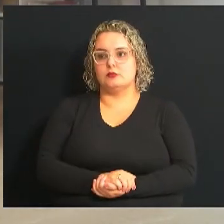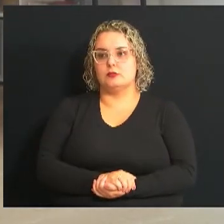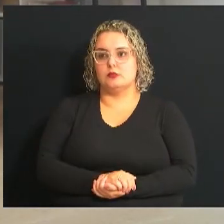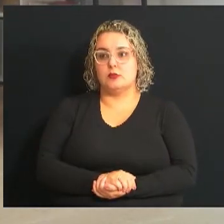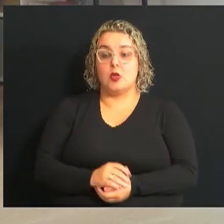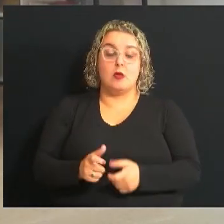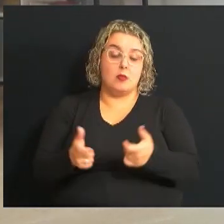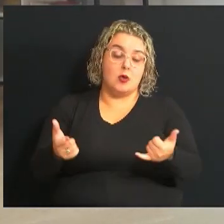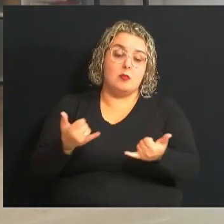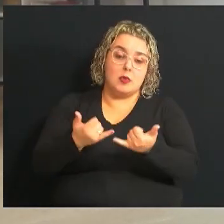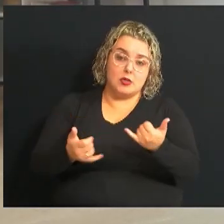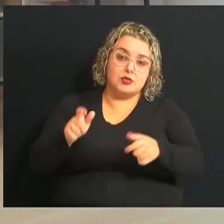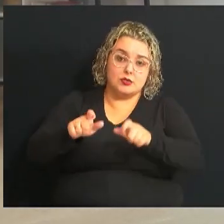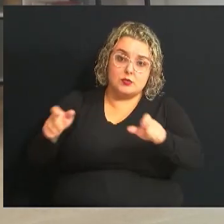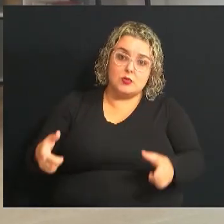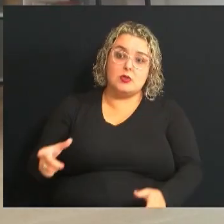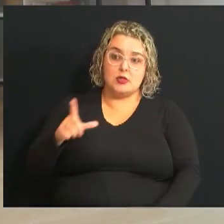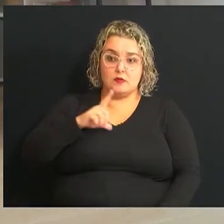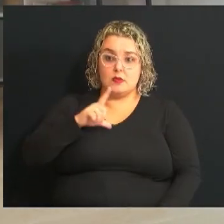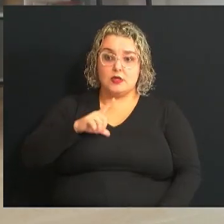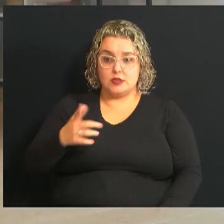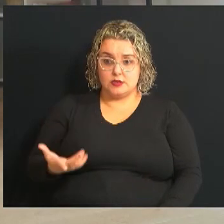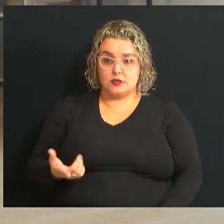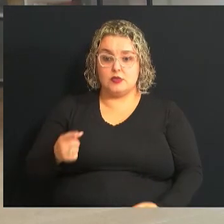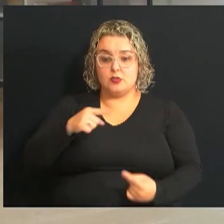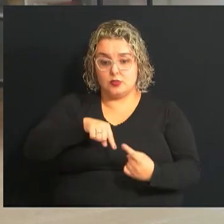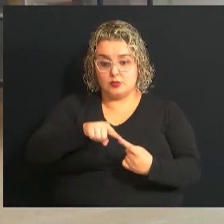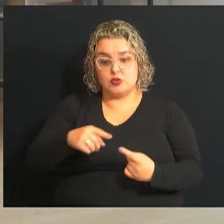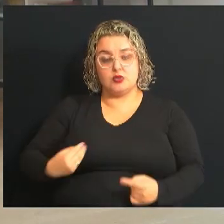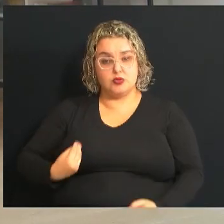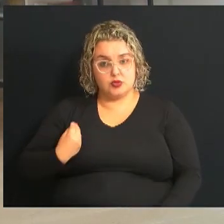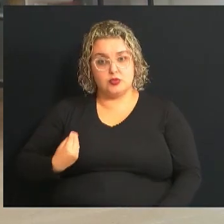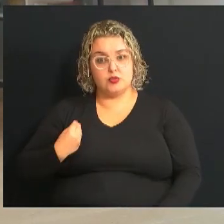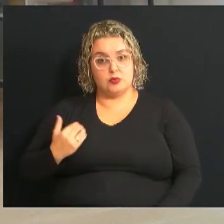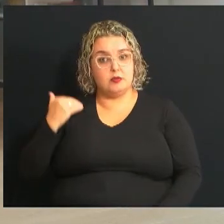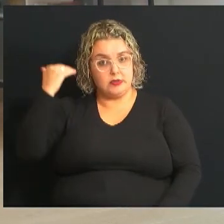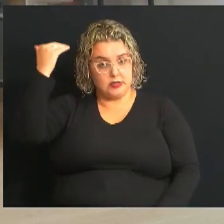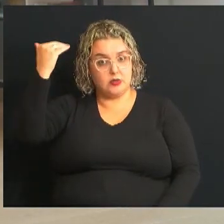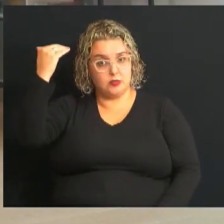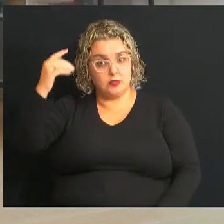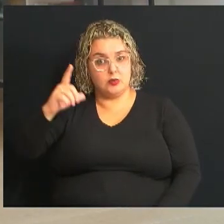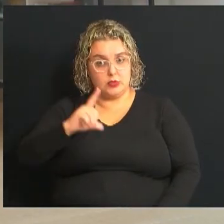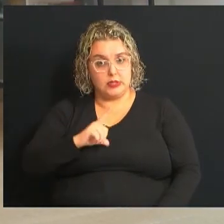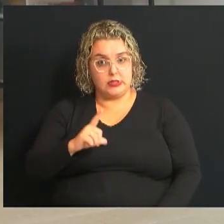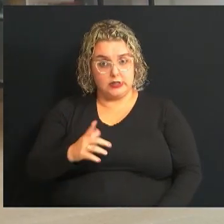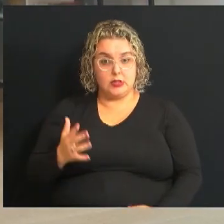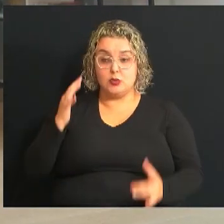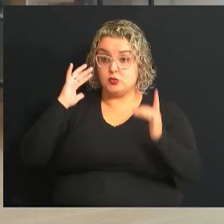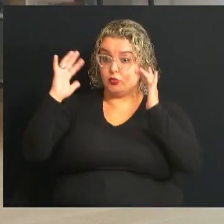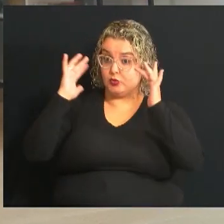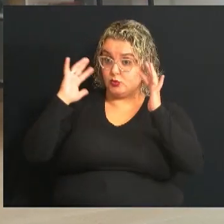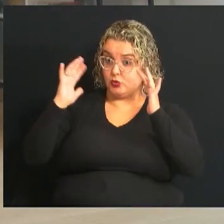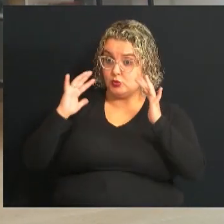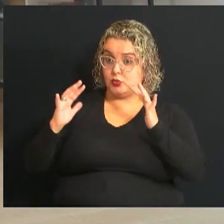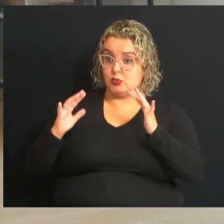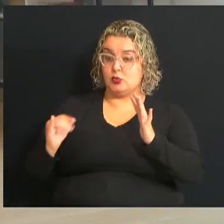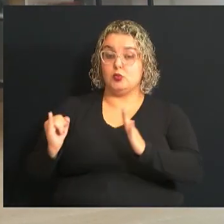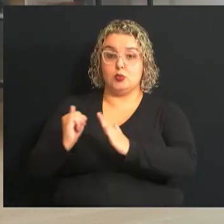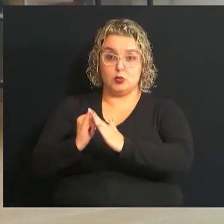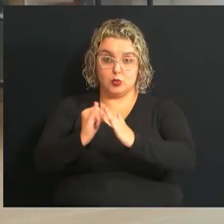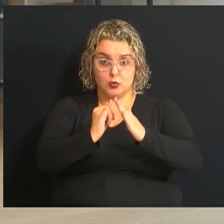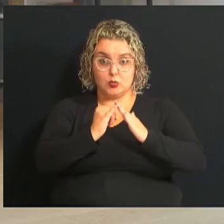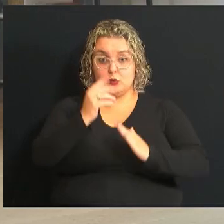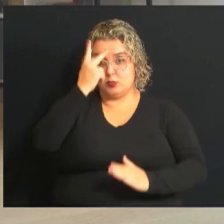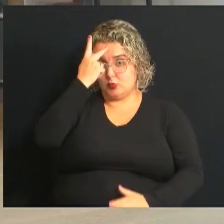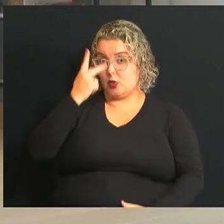pessoas, então, vai ter como um dos objetivos de vida, da vida adulta, ter o tão sonhado imóvel, o imóvel próprio,